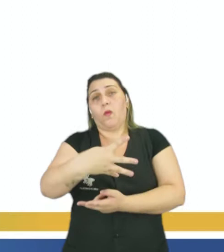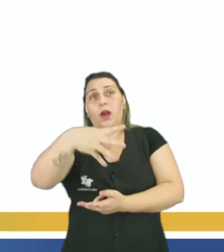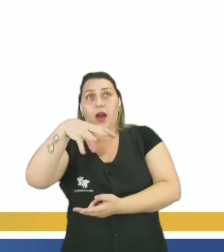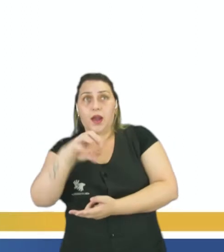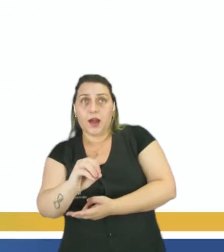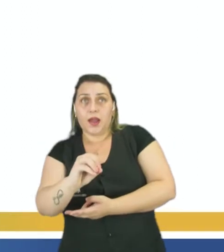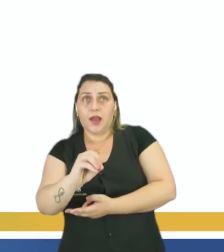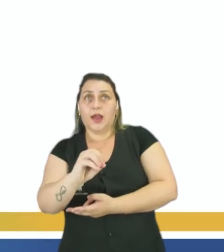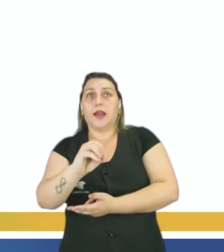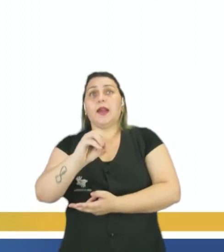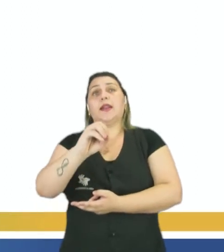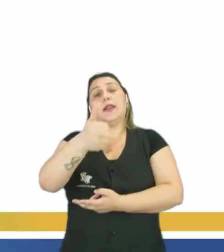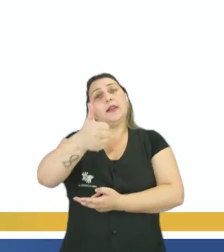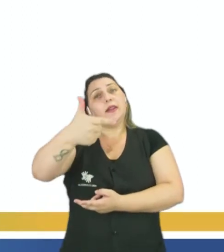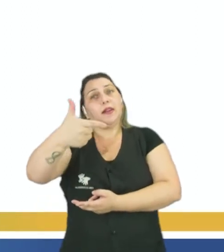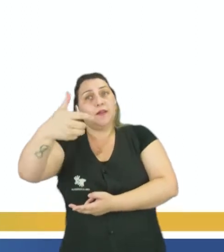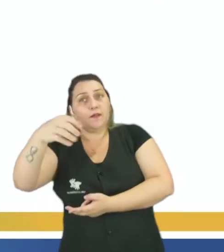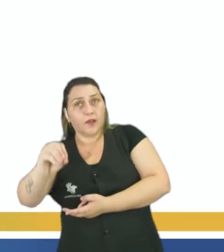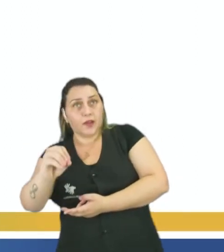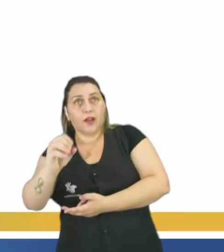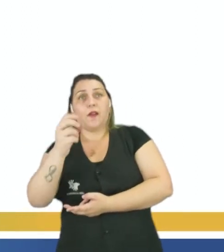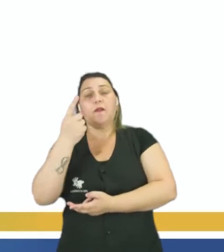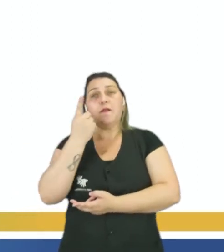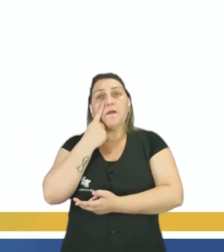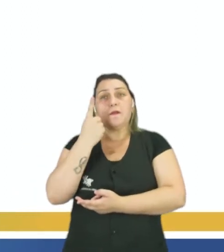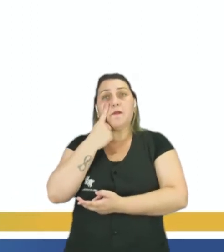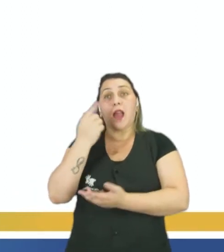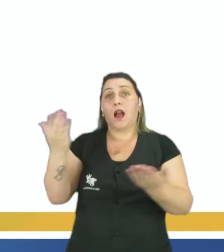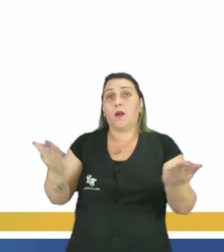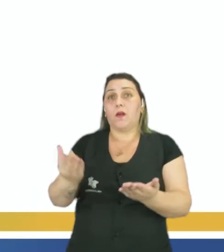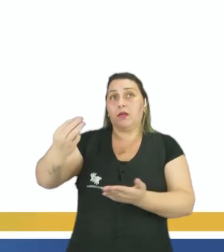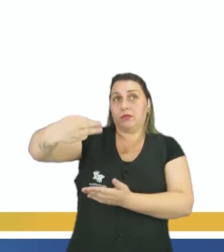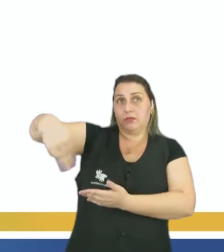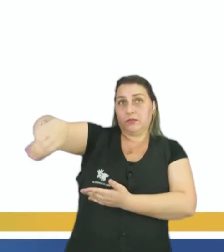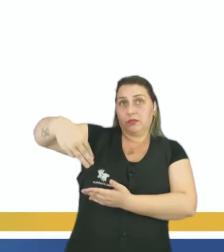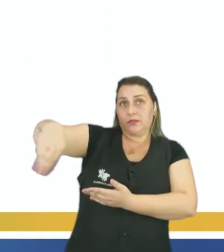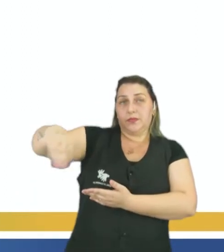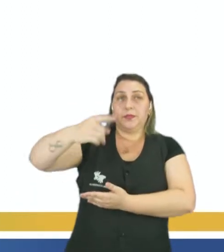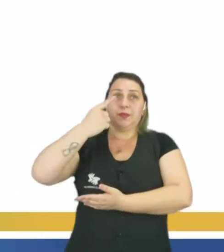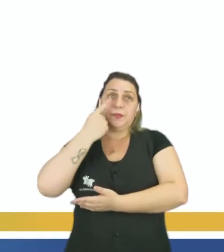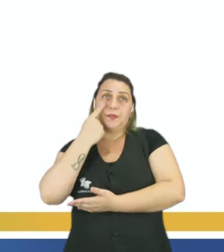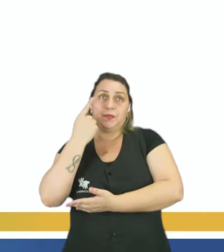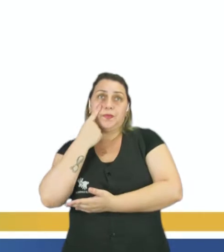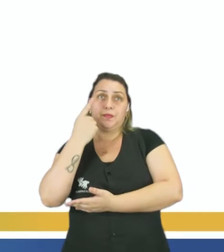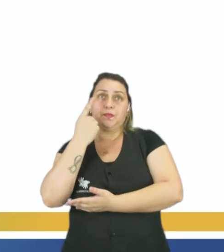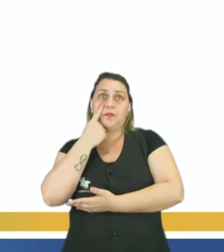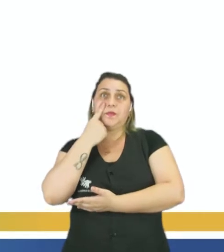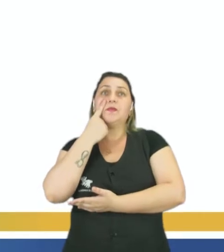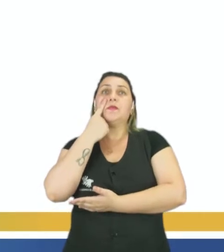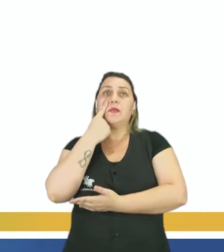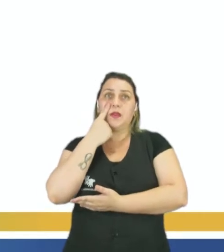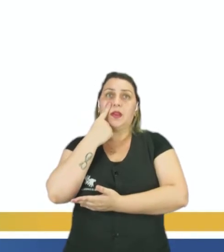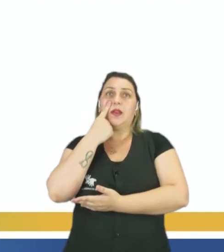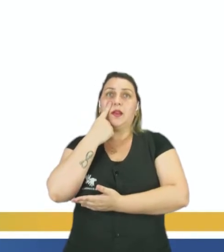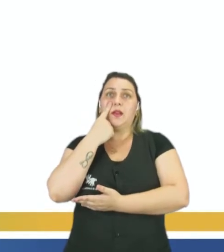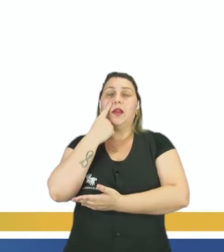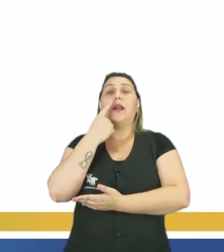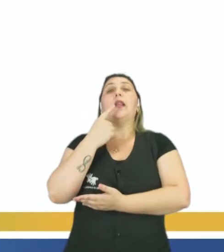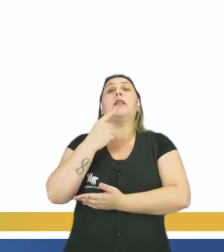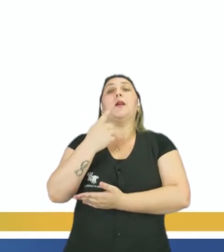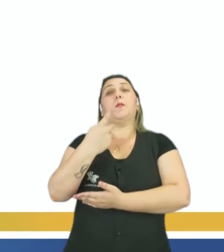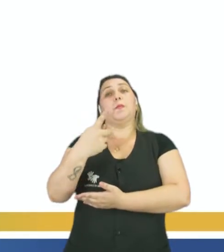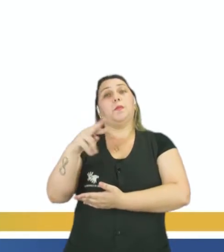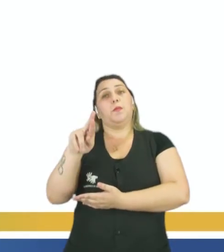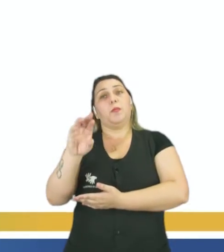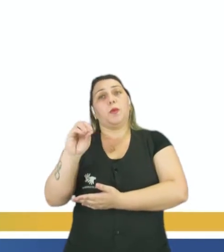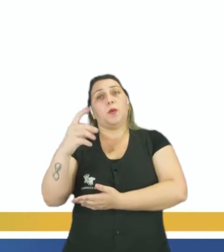em 120. Então vamos ver isso matematicamente? Então observe, uma propriedade fundamental das proporções é